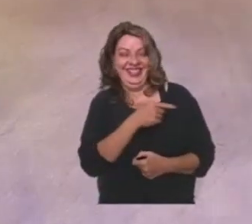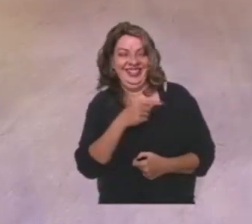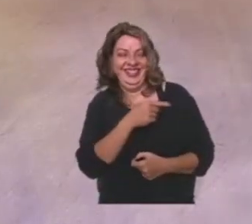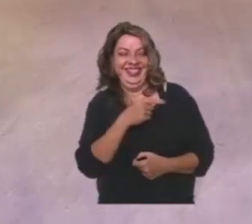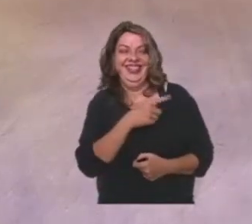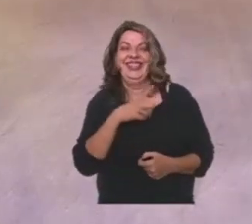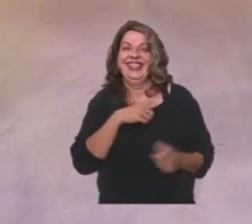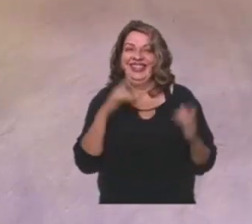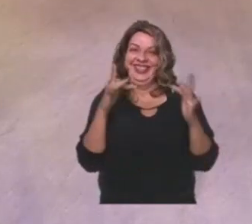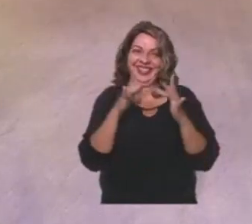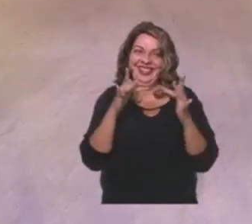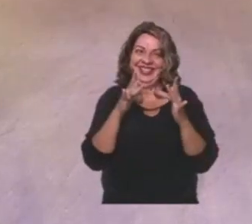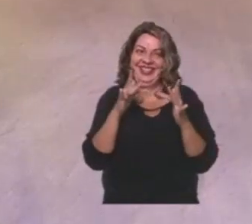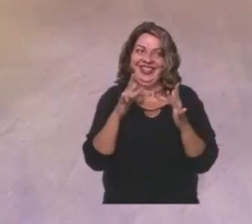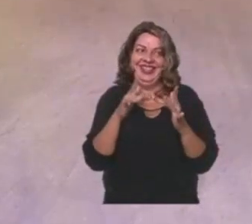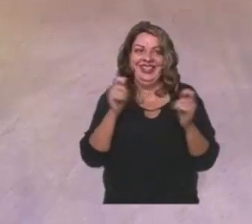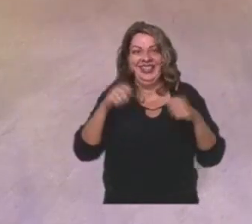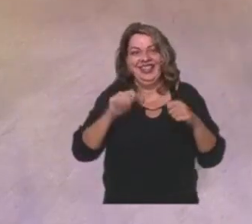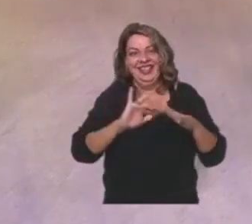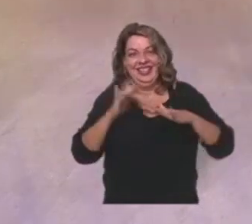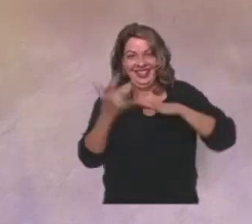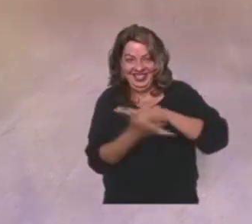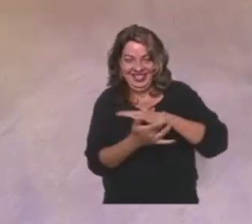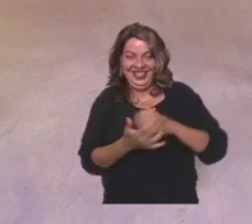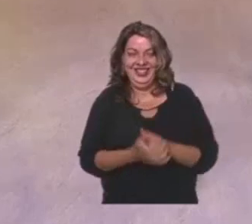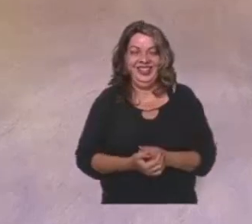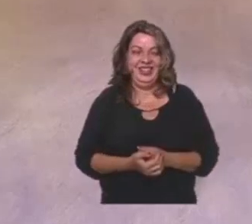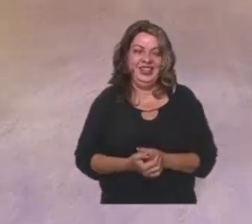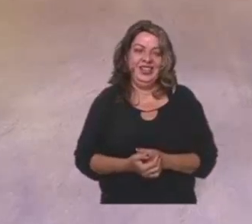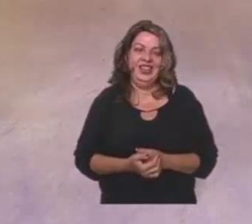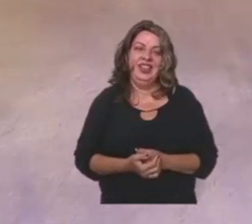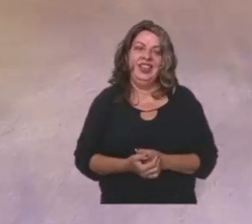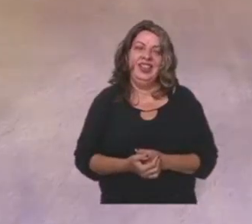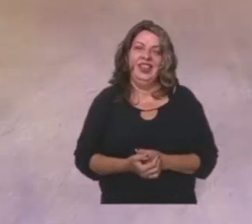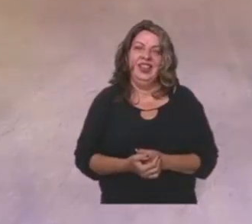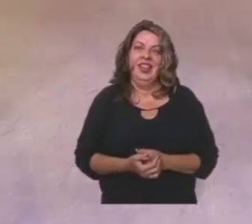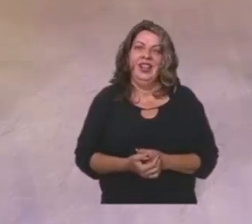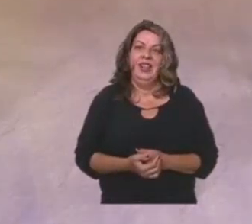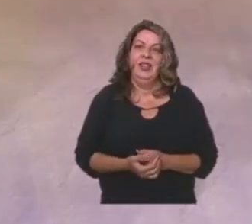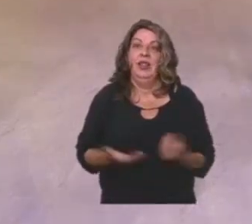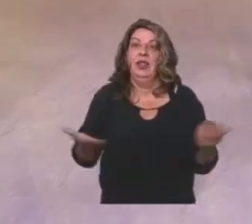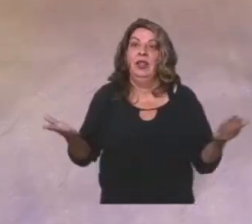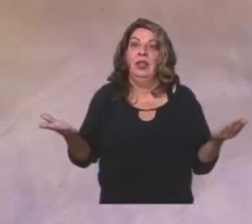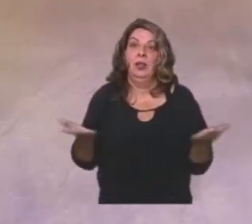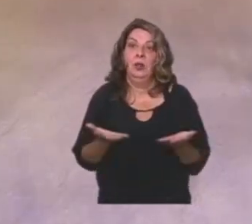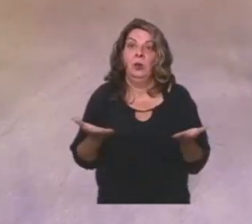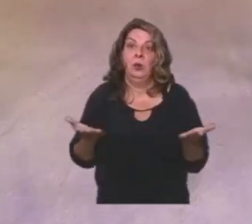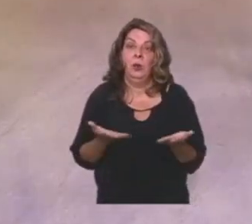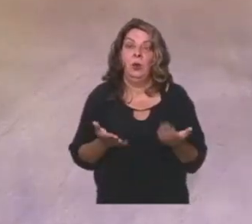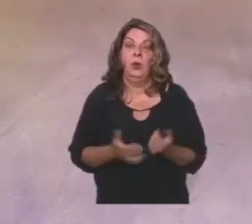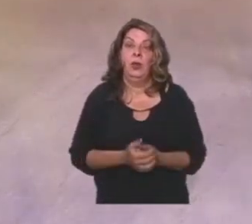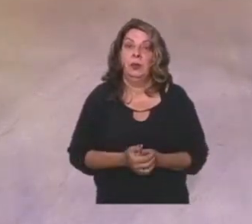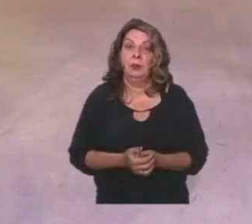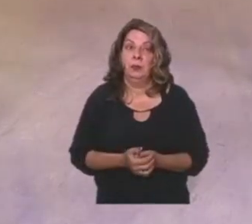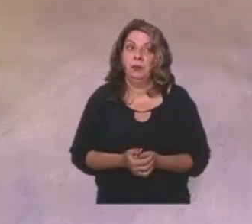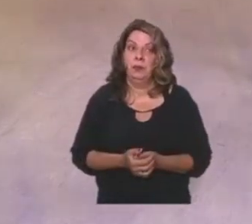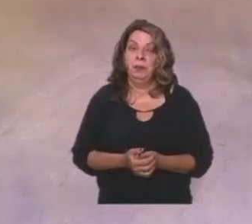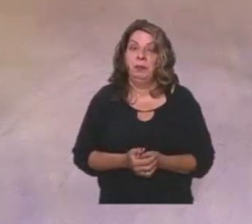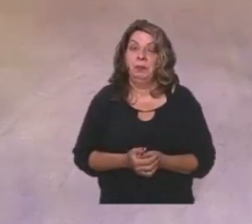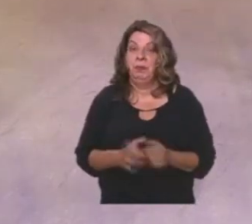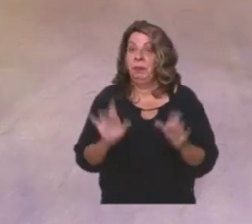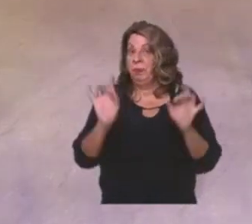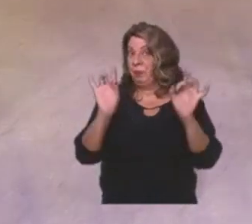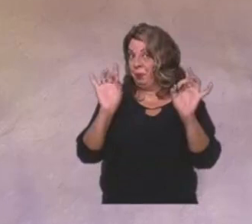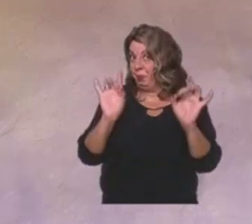gente tem esse contato mais pertinho através das redes. É isso aí, ó. E agora é o seguinte, nós estamos nesse clima com